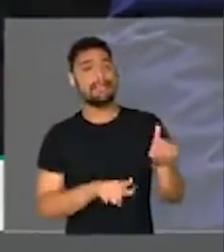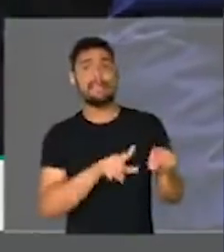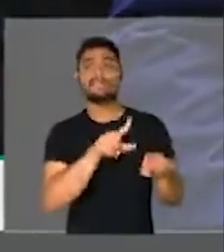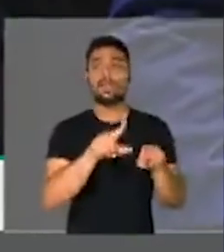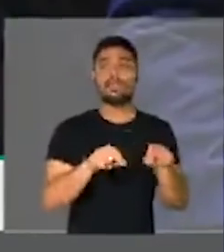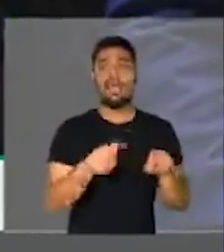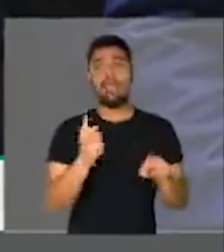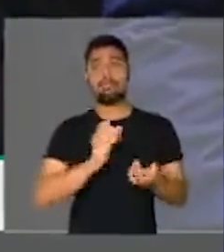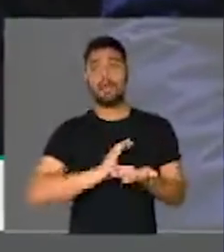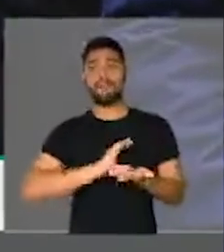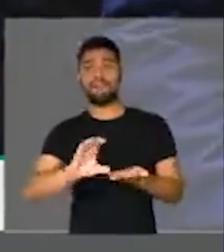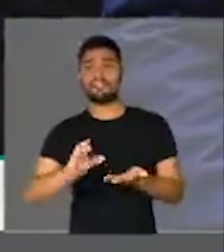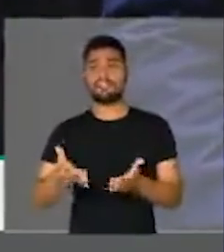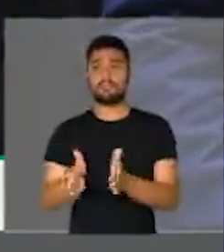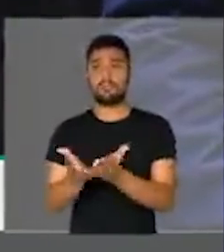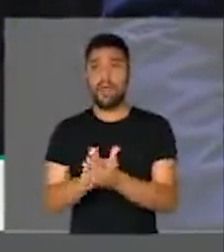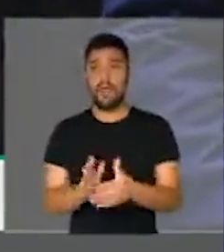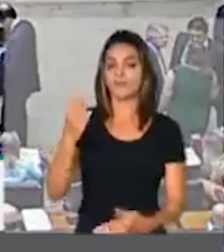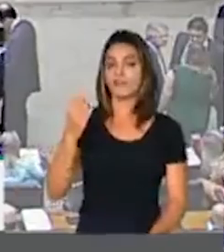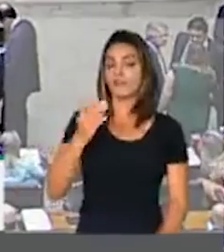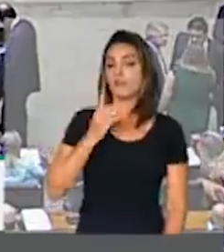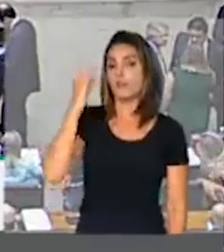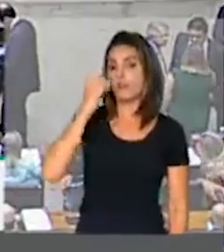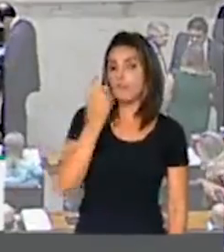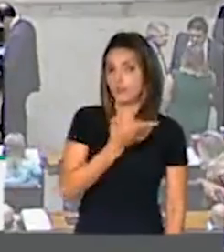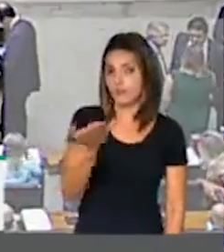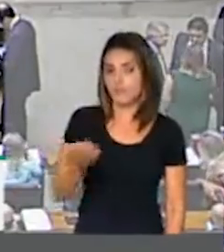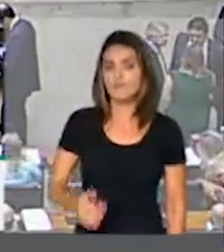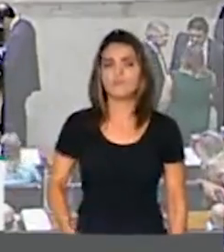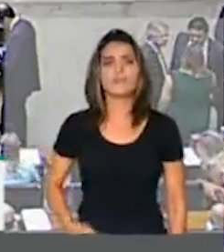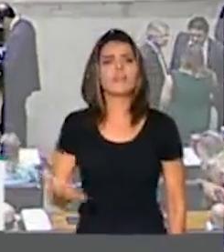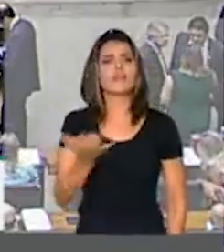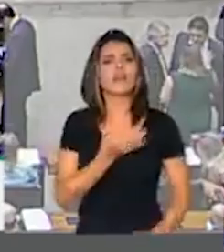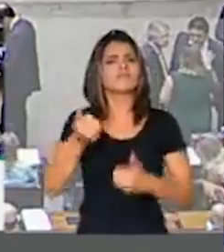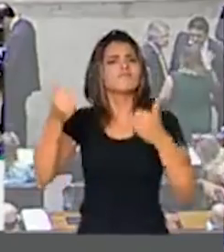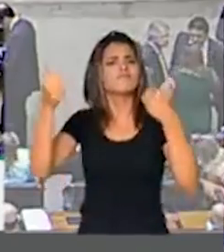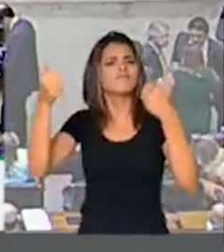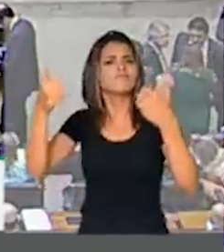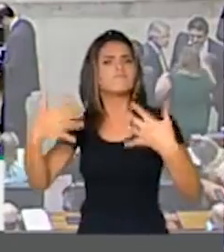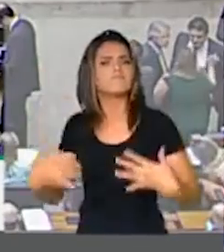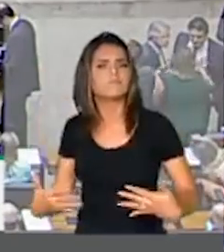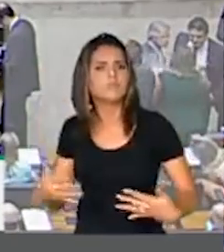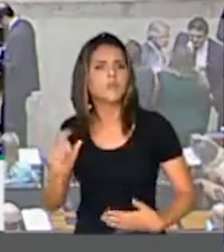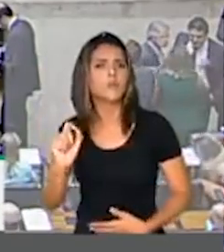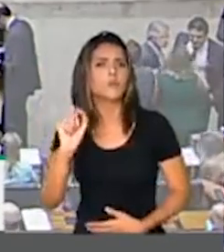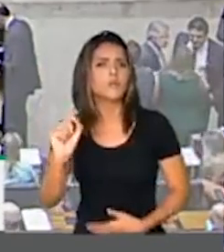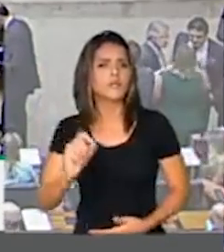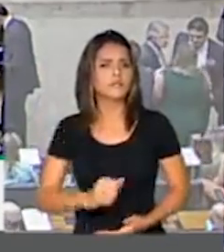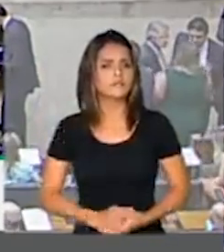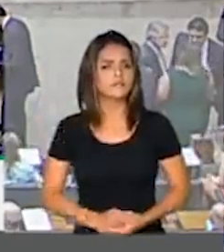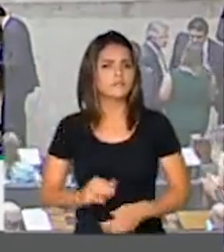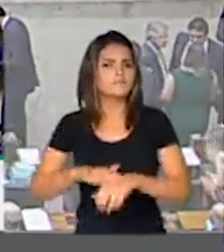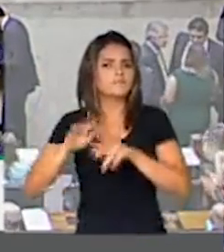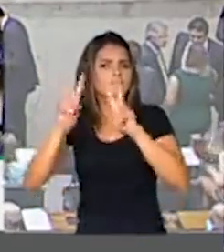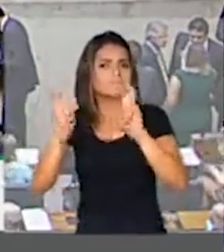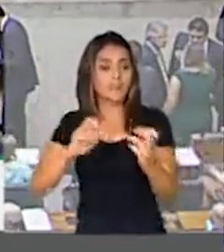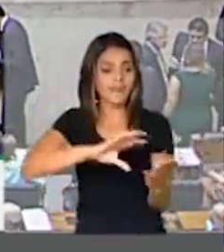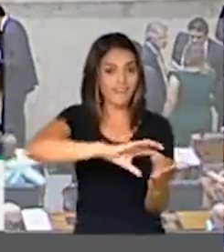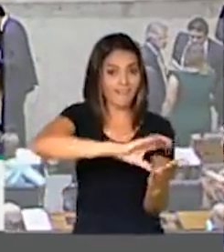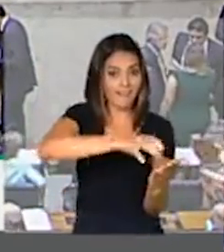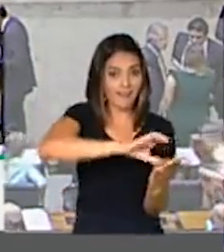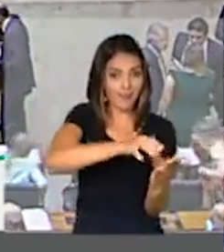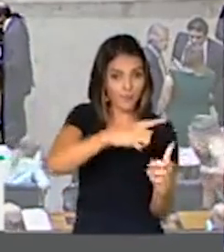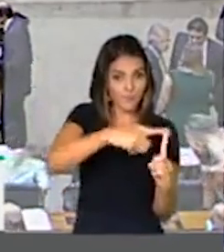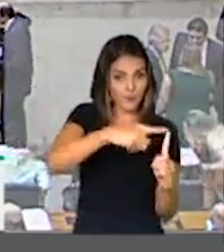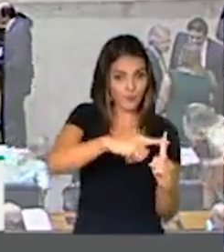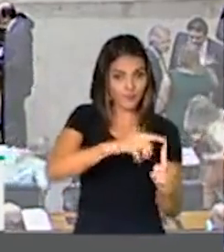e não investir em crédito. Foi no governo do PT. Gostaria de expor inicialmente sobre essa questão do cadastro positivo,